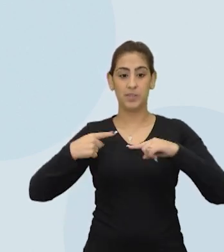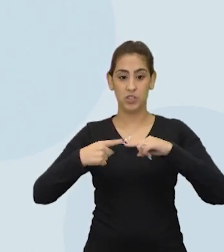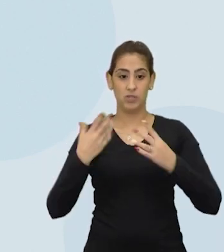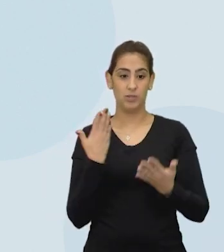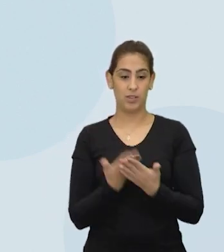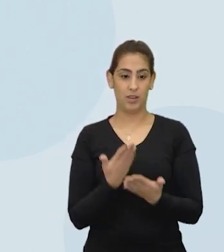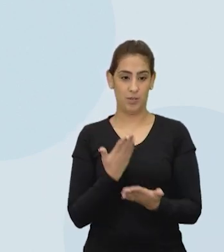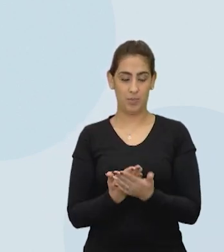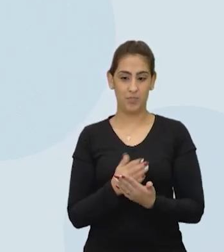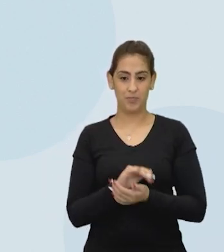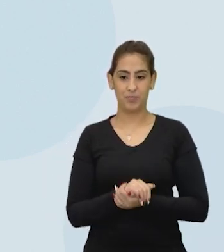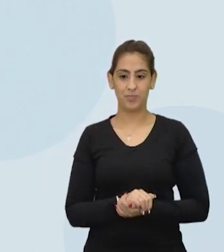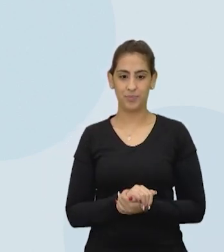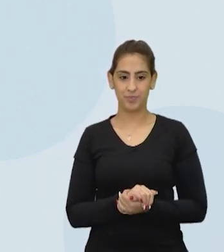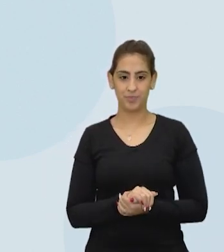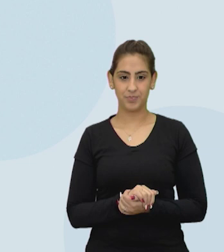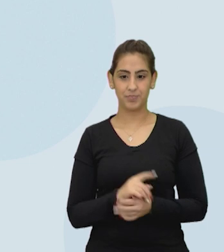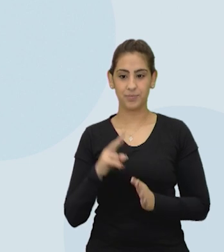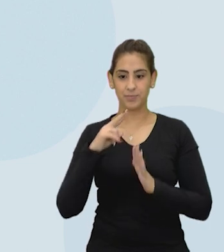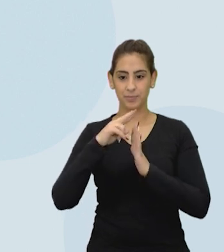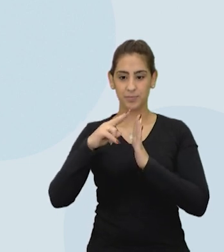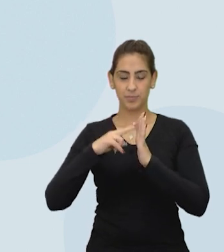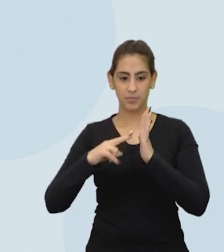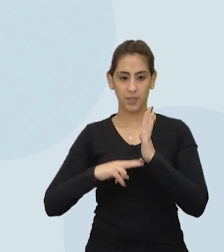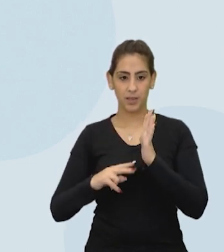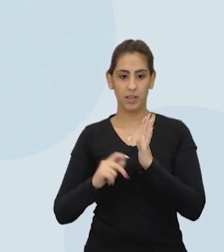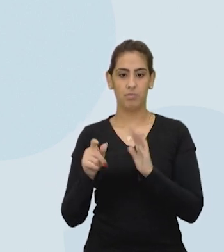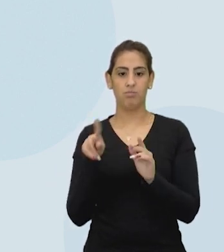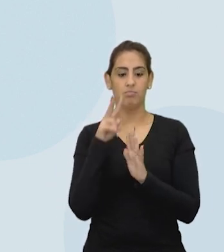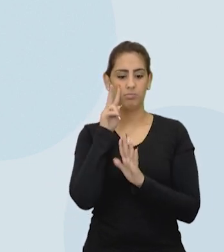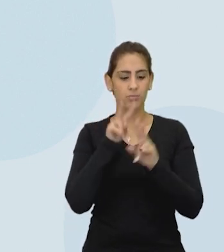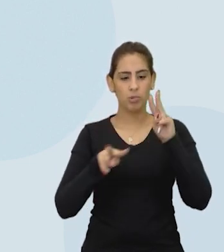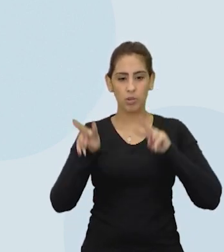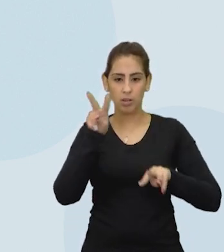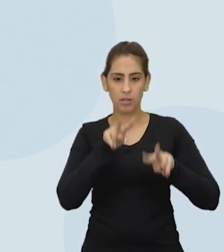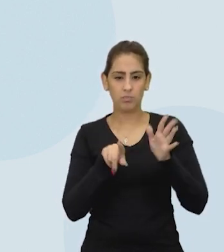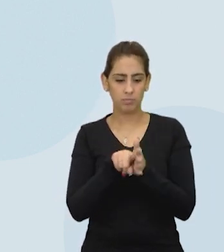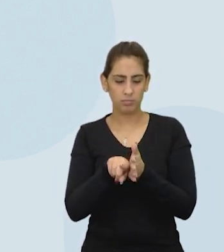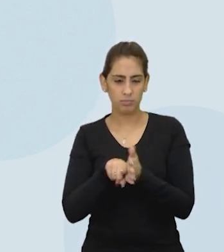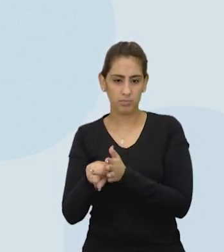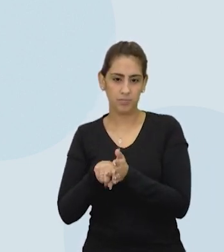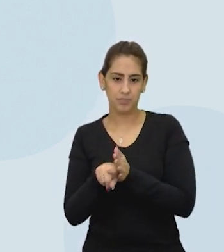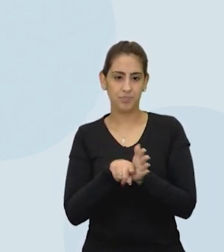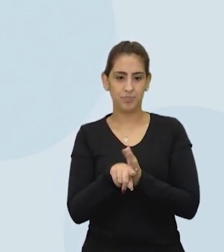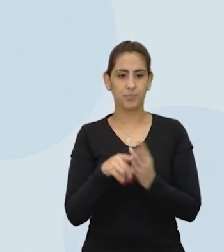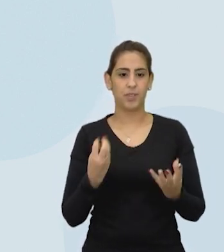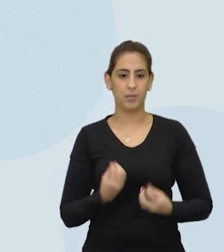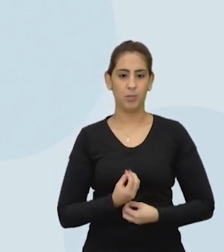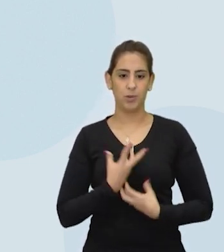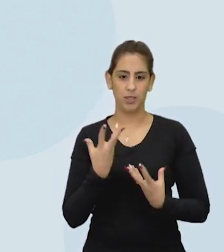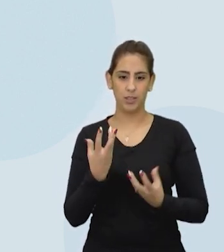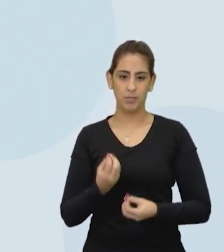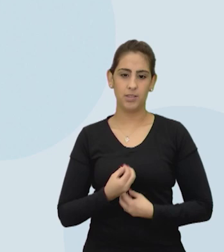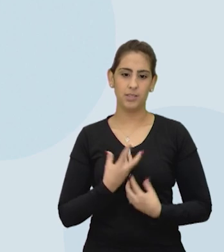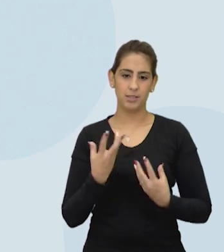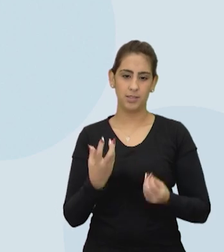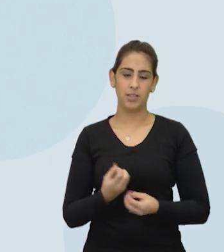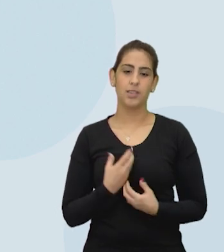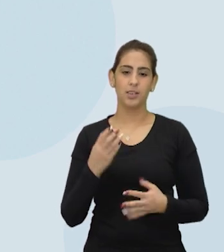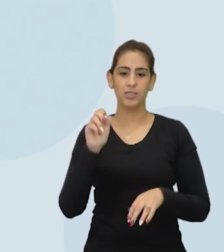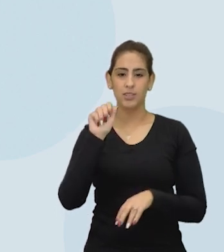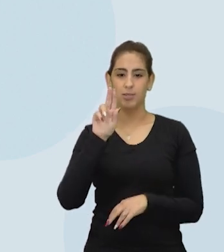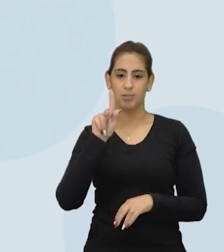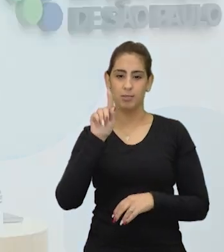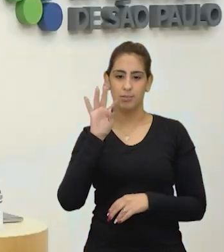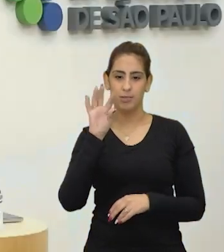na verdade, o objetivo, né? Ler, analisar e fruir poemas de Augusto dos Anjos. Olha só, o